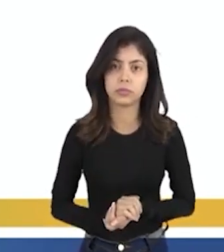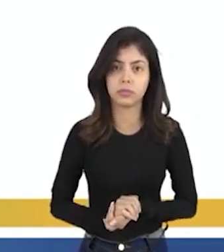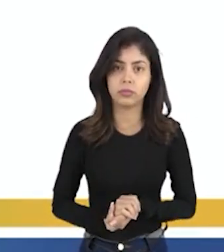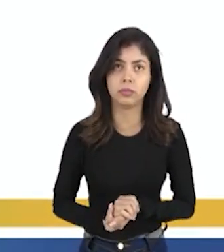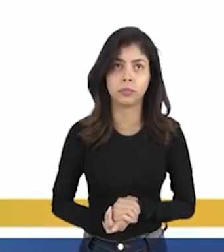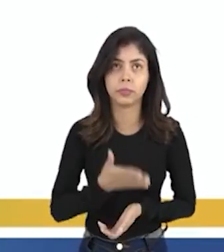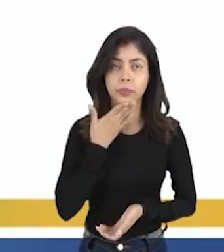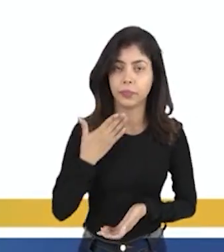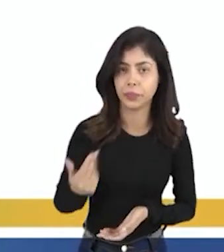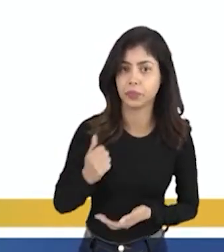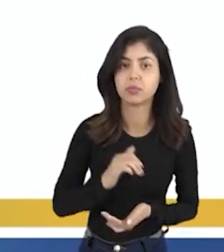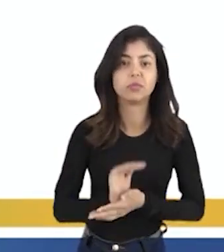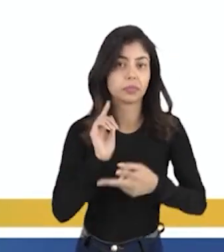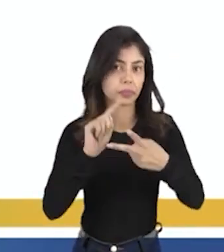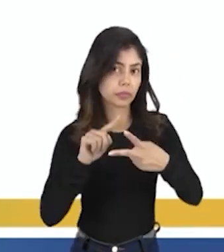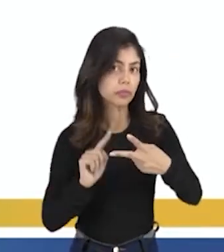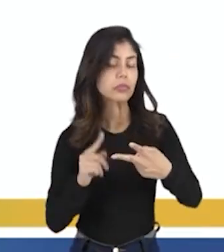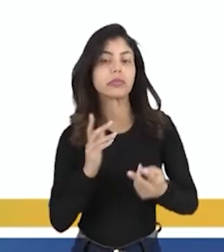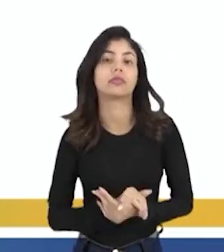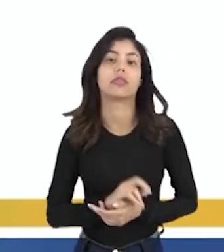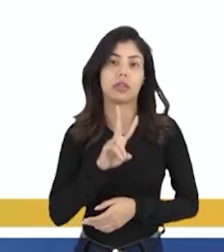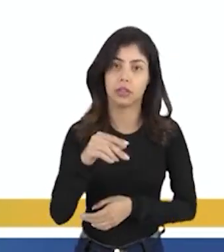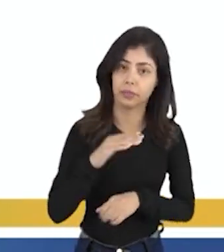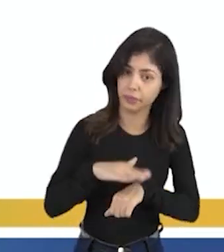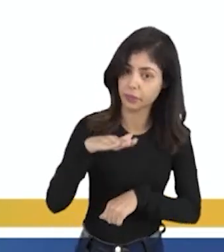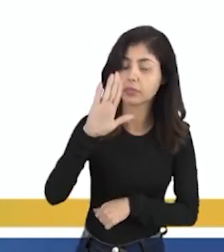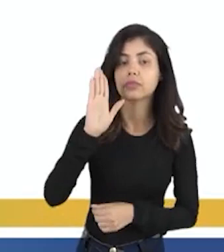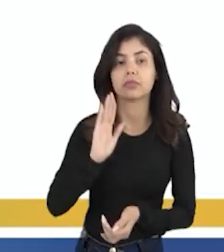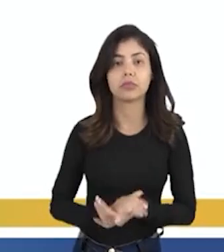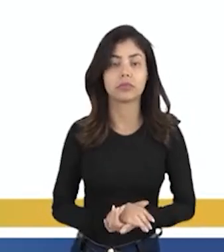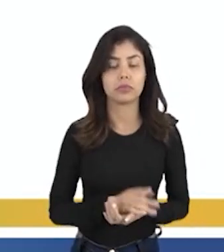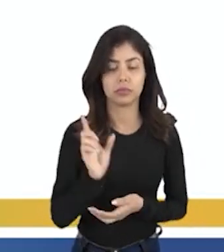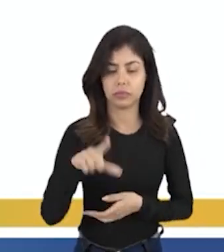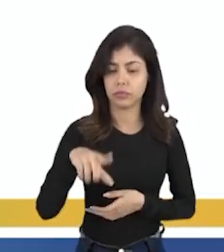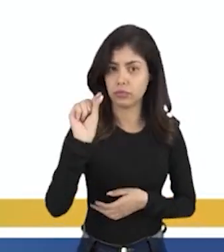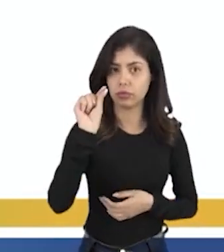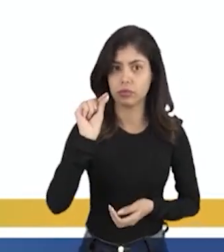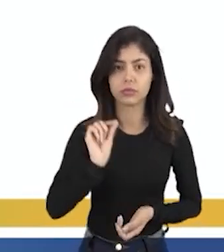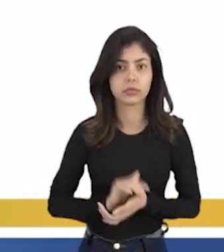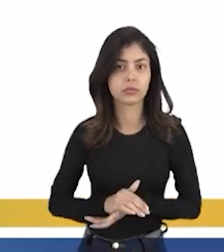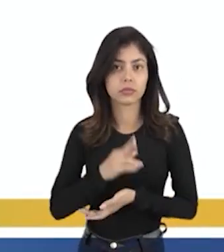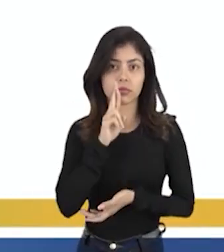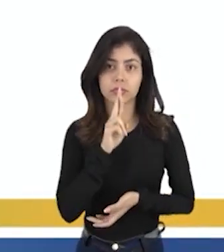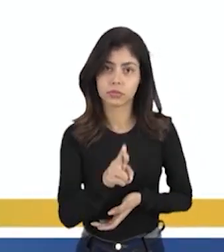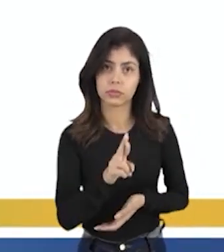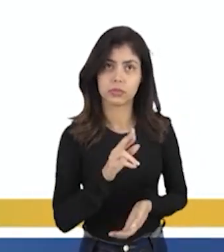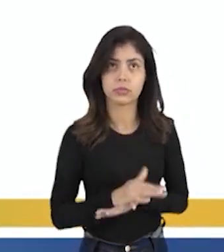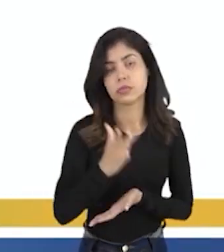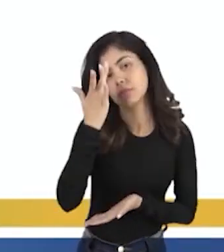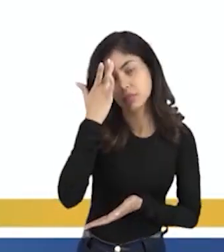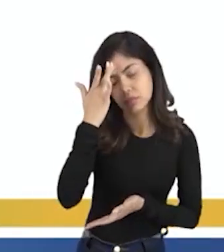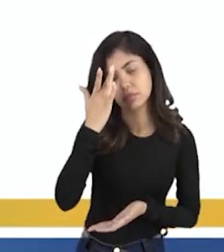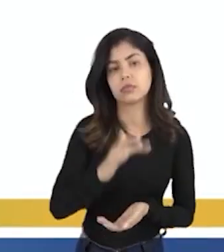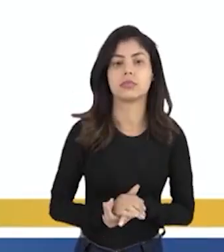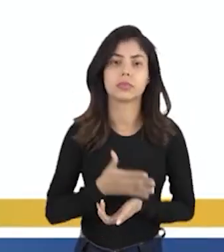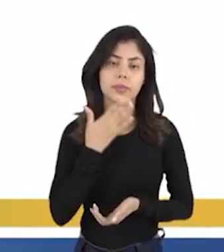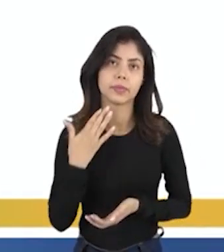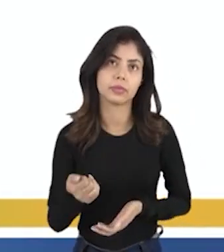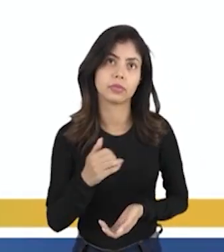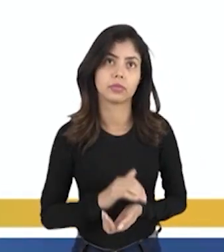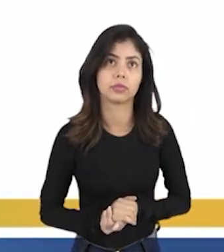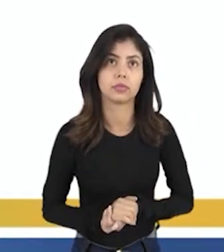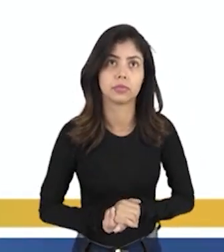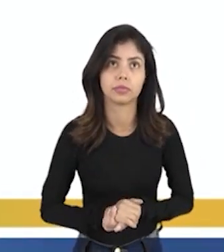possibilidades, né? É melhor você ter 2, que aí você vai ter mais chances de resolver, de achar a questão mais